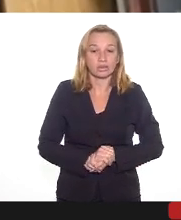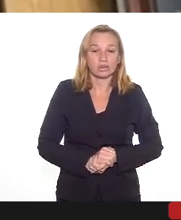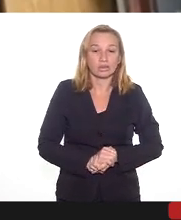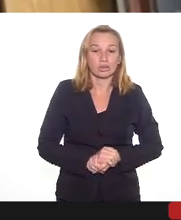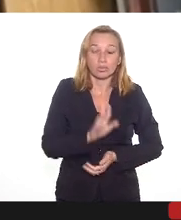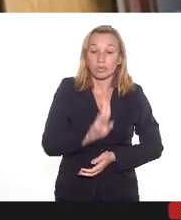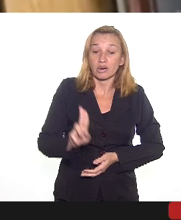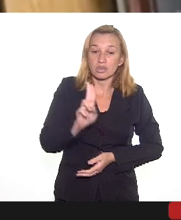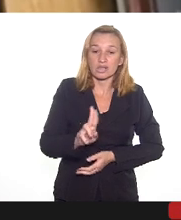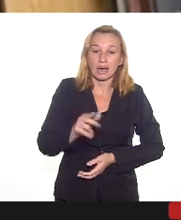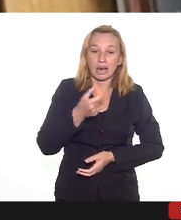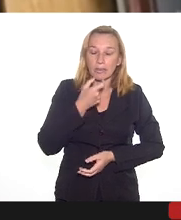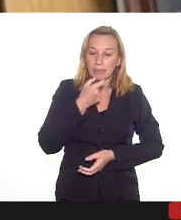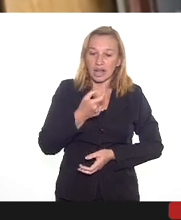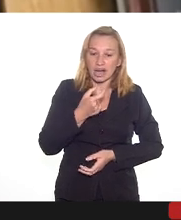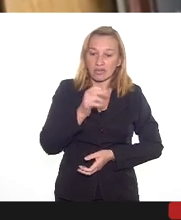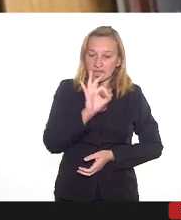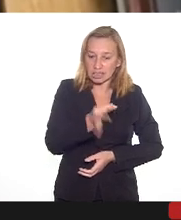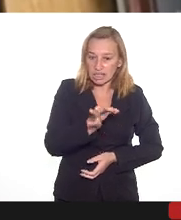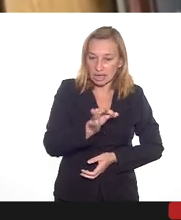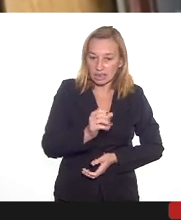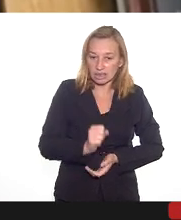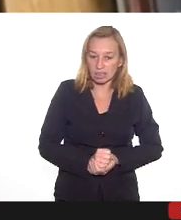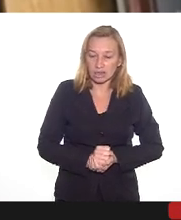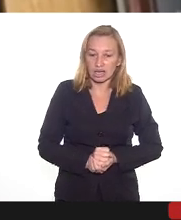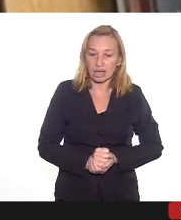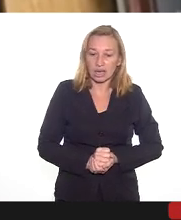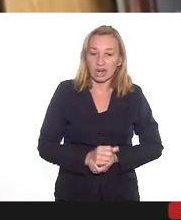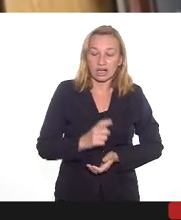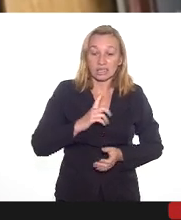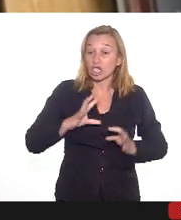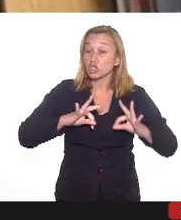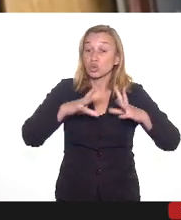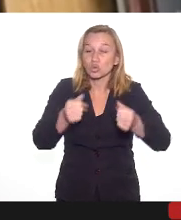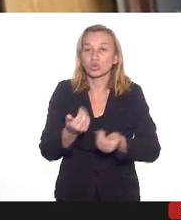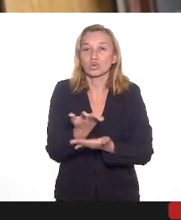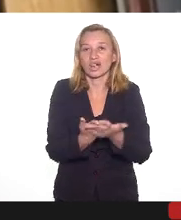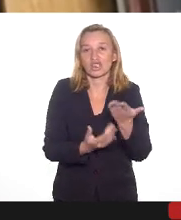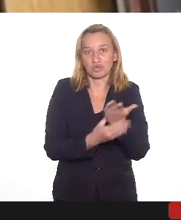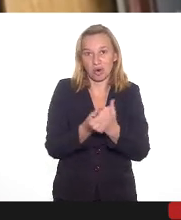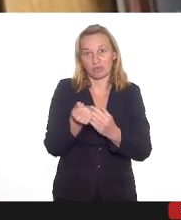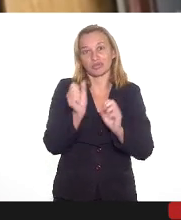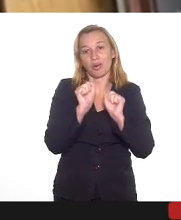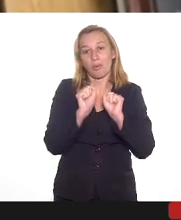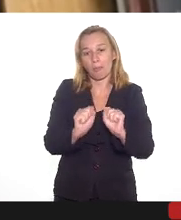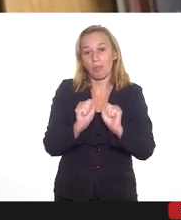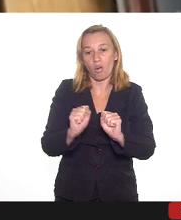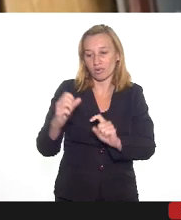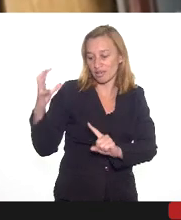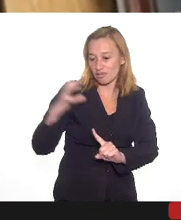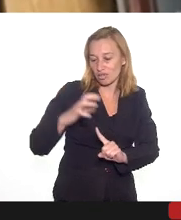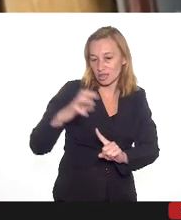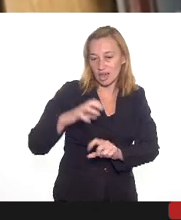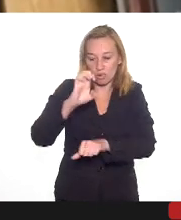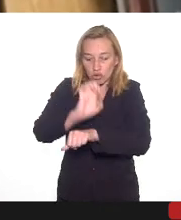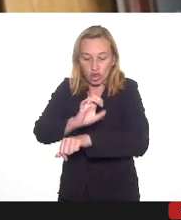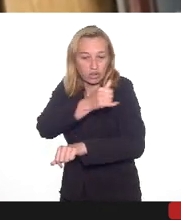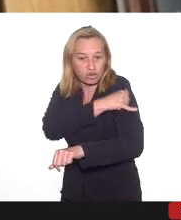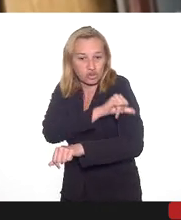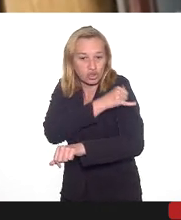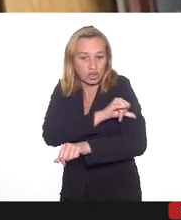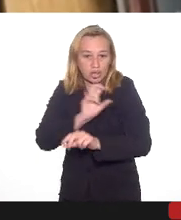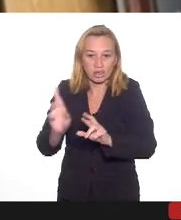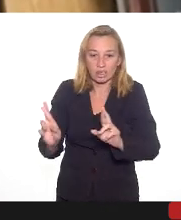para usar um termo aqui mais popular, ela tem a faca e o queijo na mão, que é o momento em que ela pode mais pressionar o Estado do Rio de Janeiro com